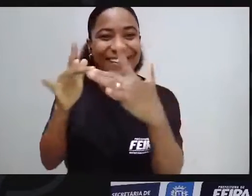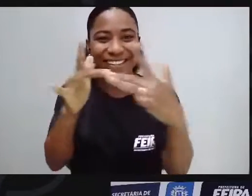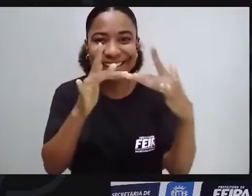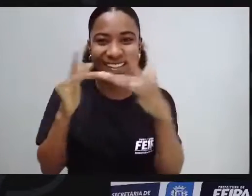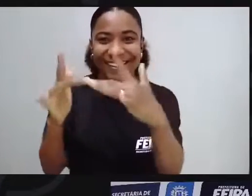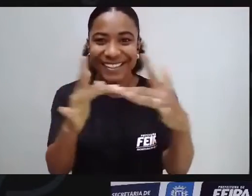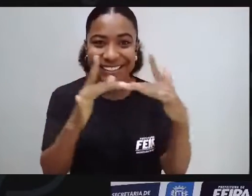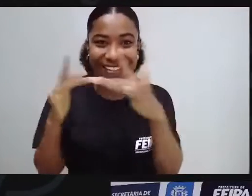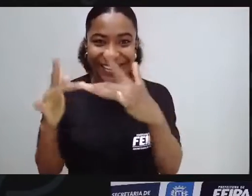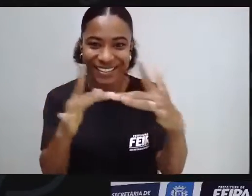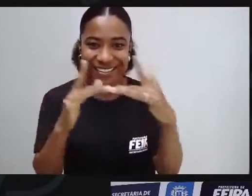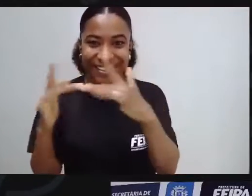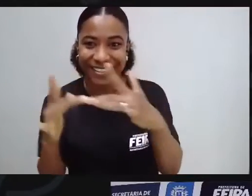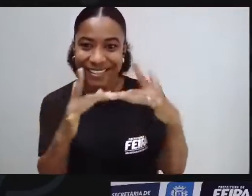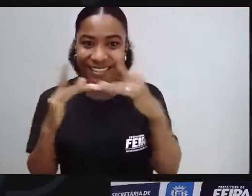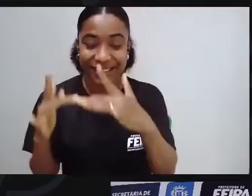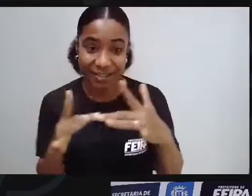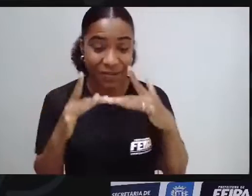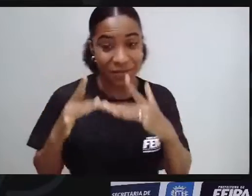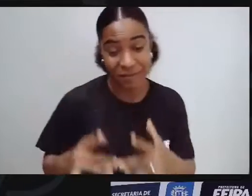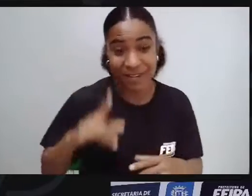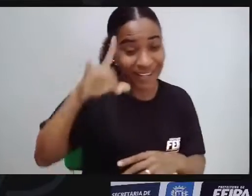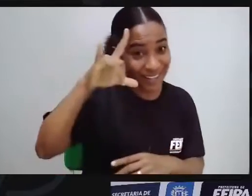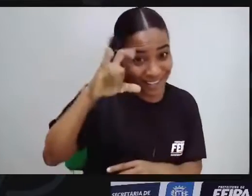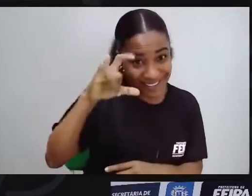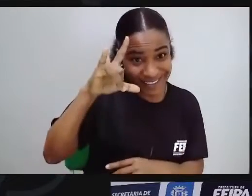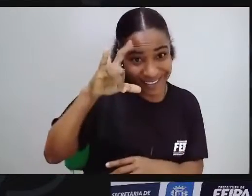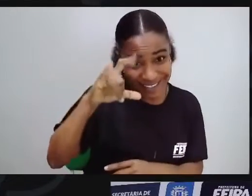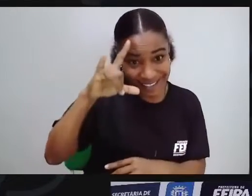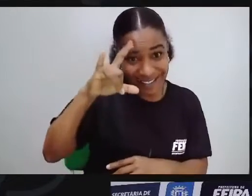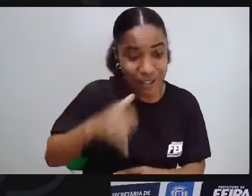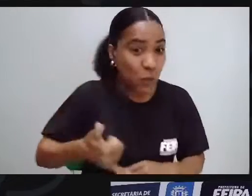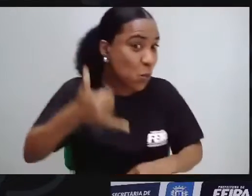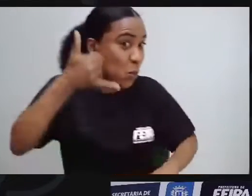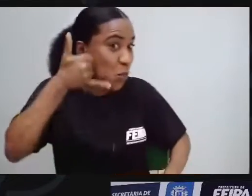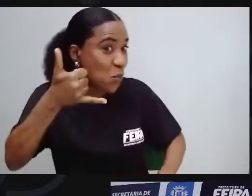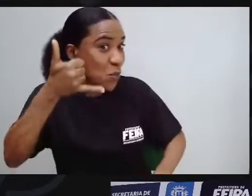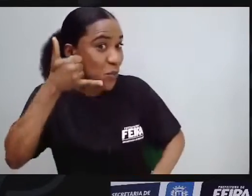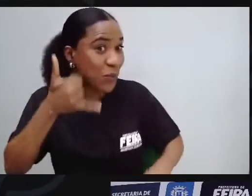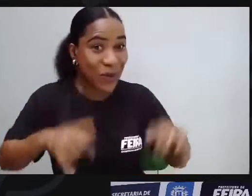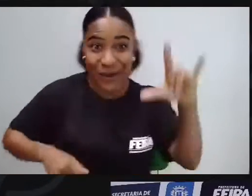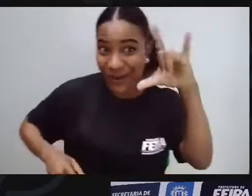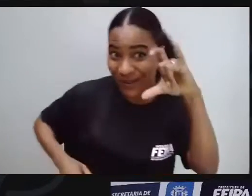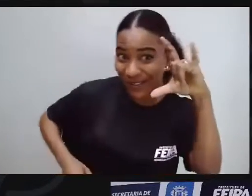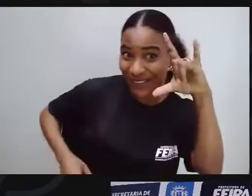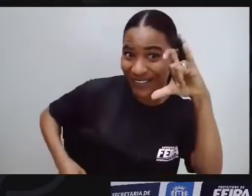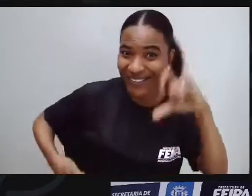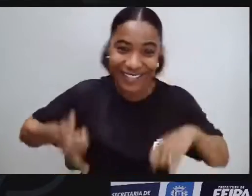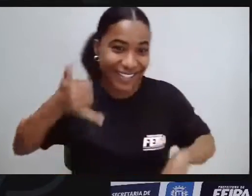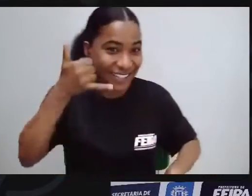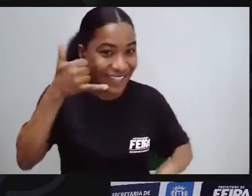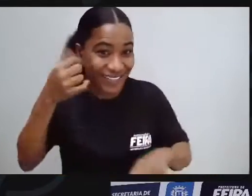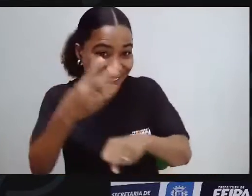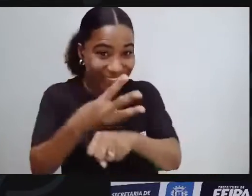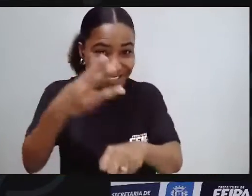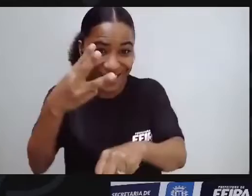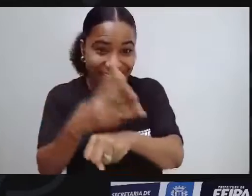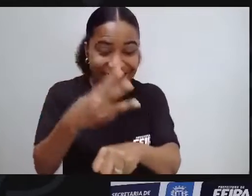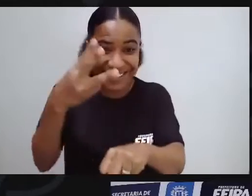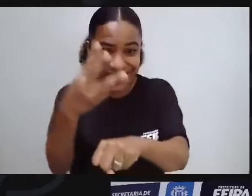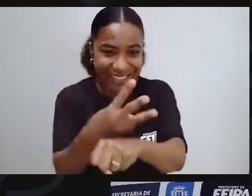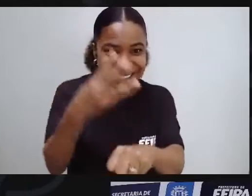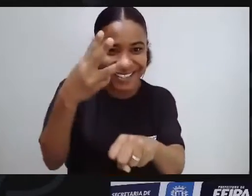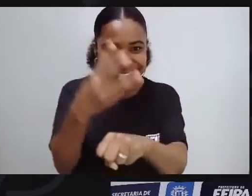beijar no Instagram o morcego lado do WhatsApp